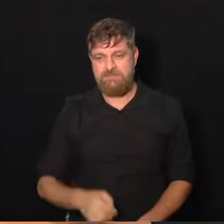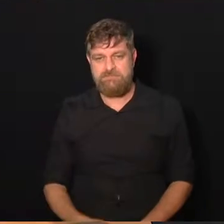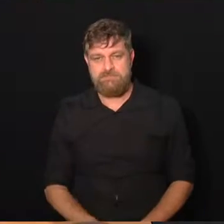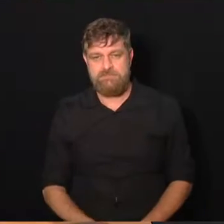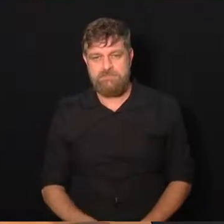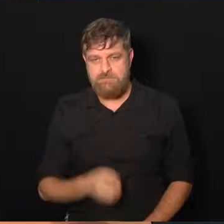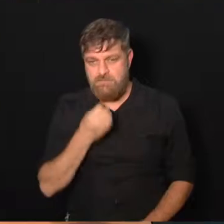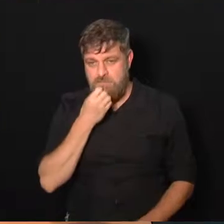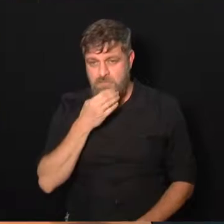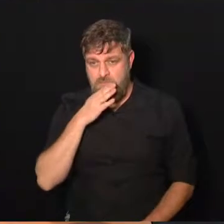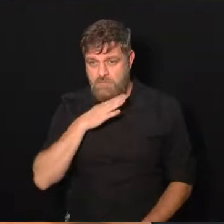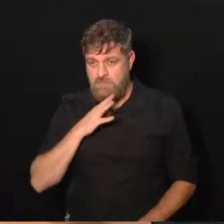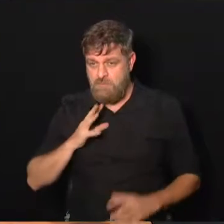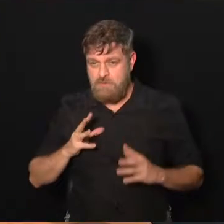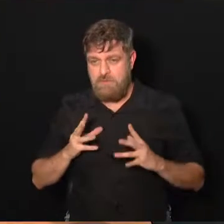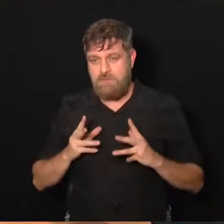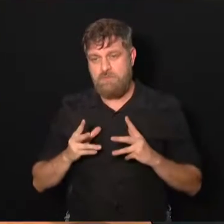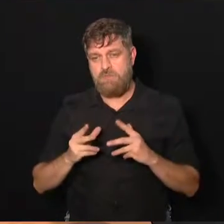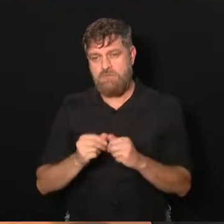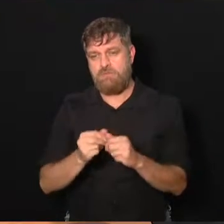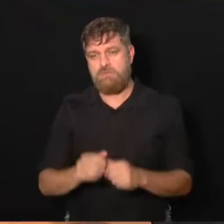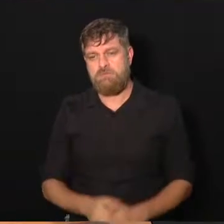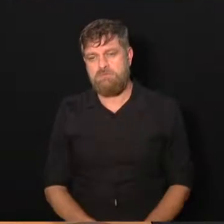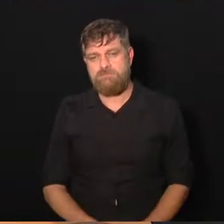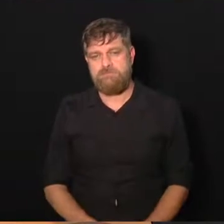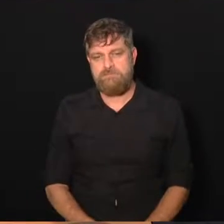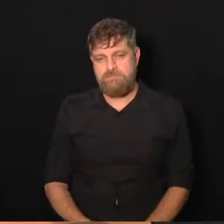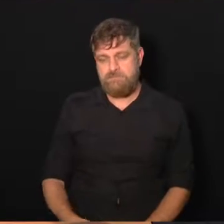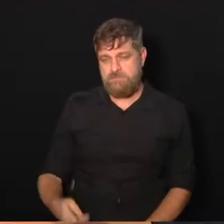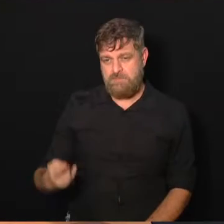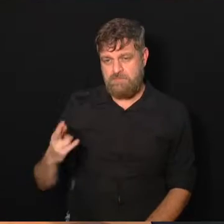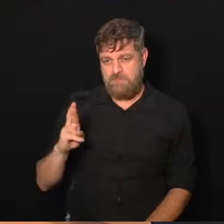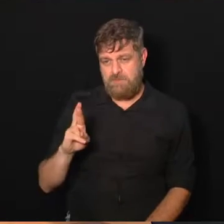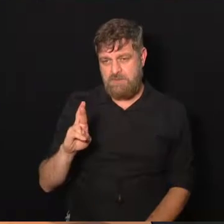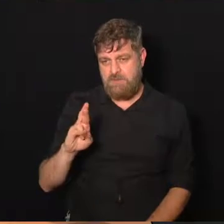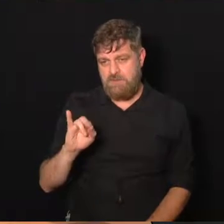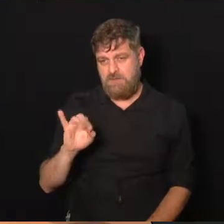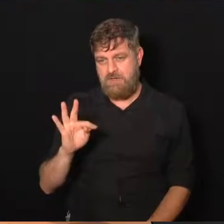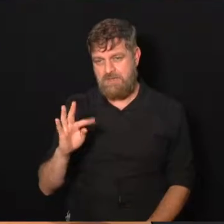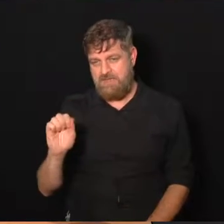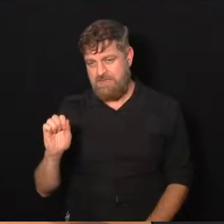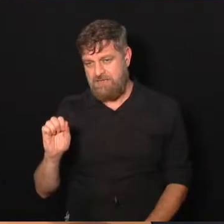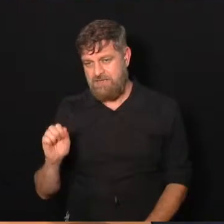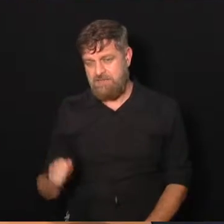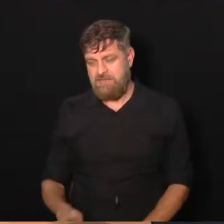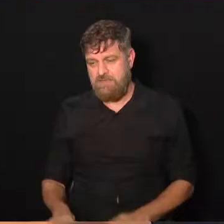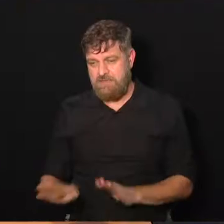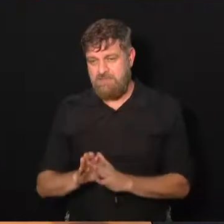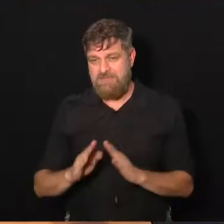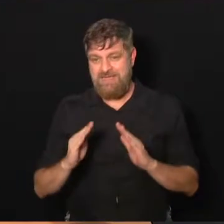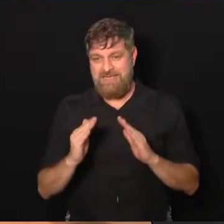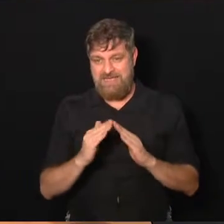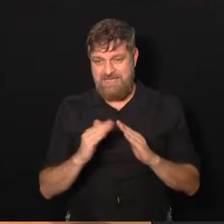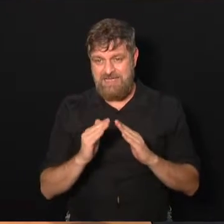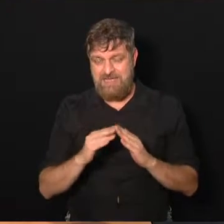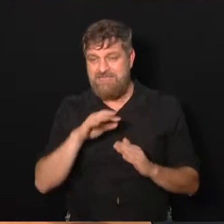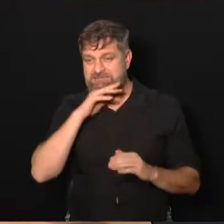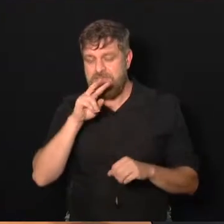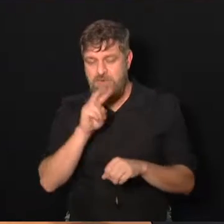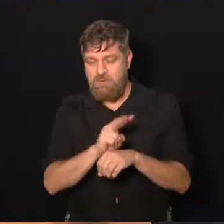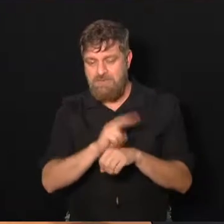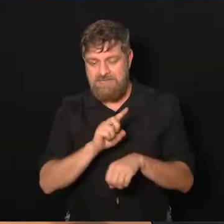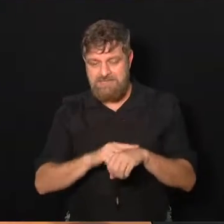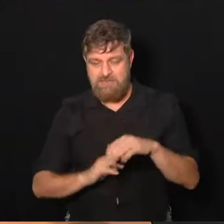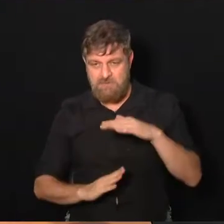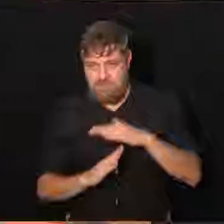Boa tarde a todos. A Rita deu uma sugestão de estender, né, para lar temporário isso. Como